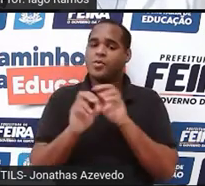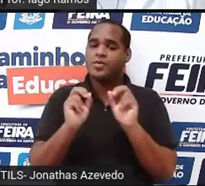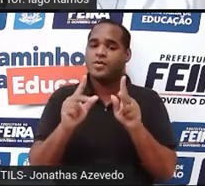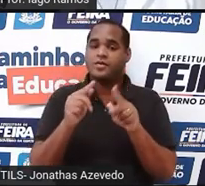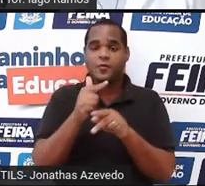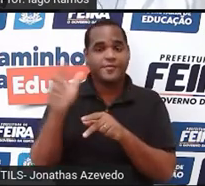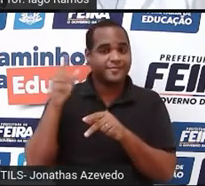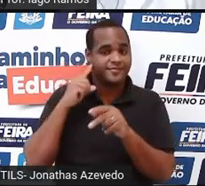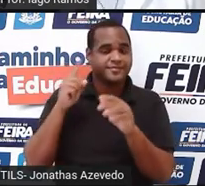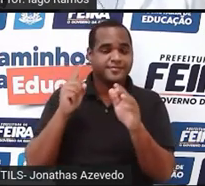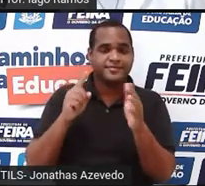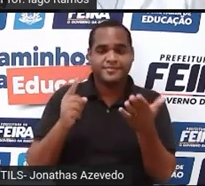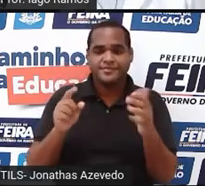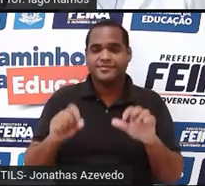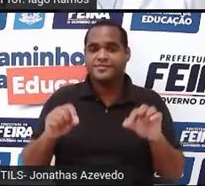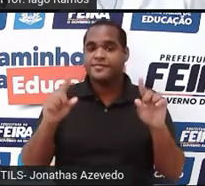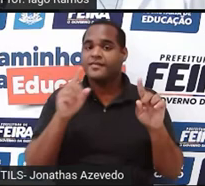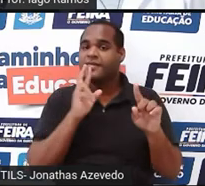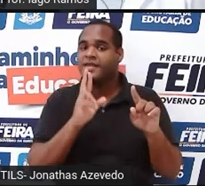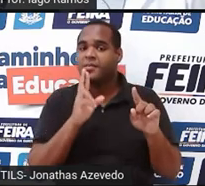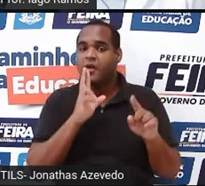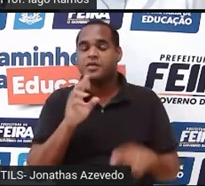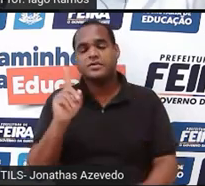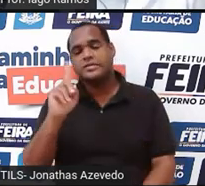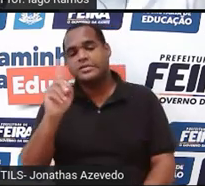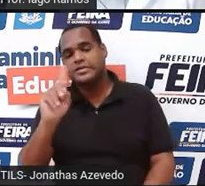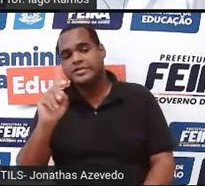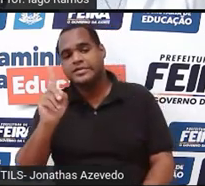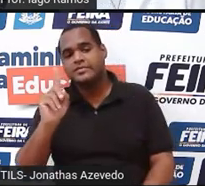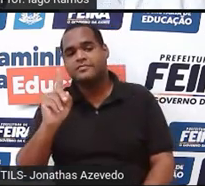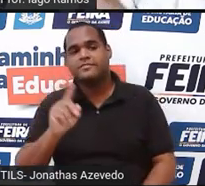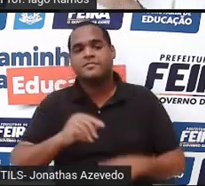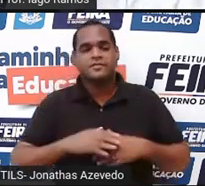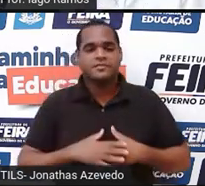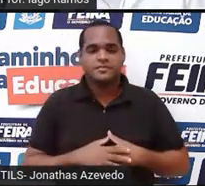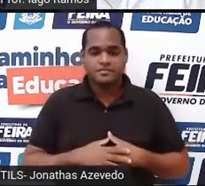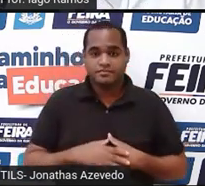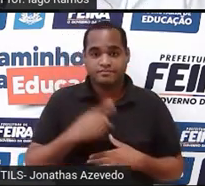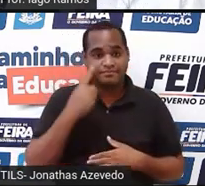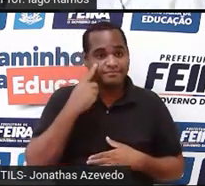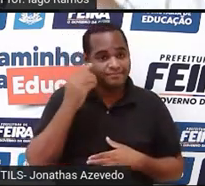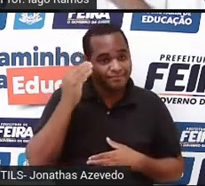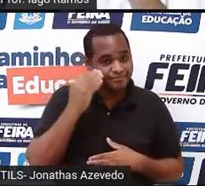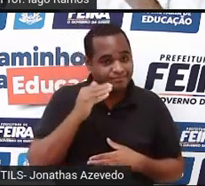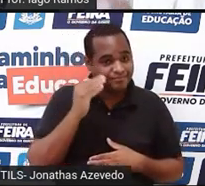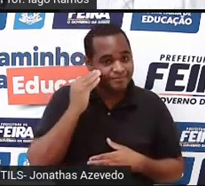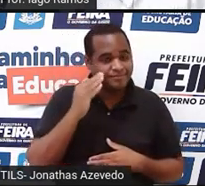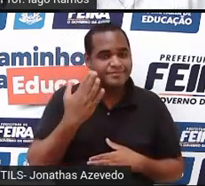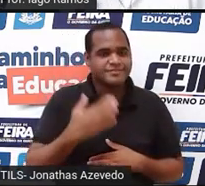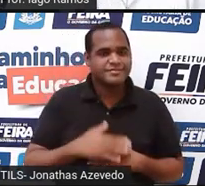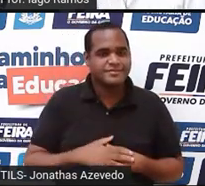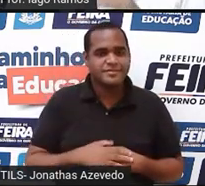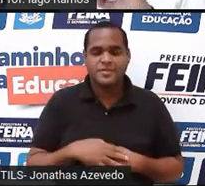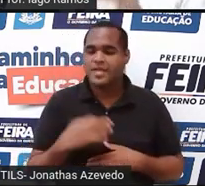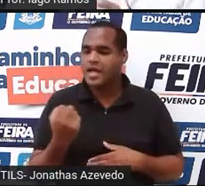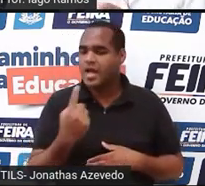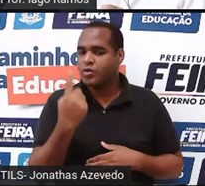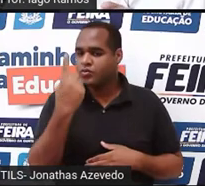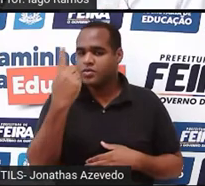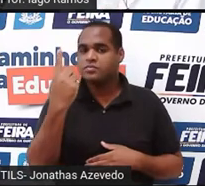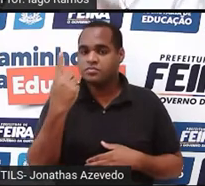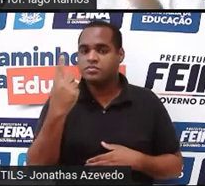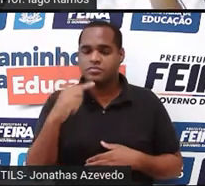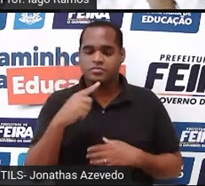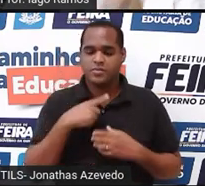próxima tela a resposta é não se liga altura e